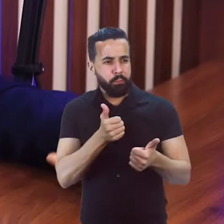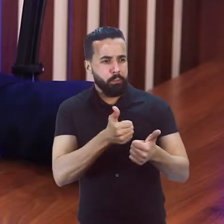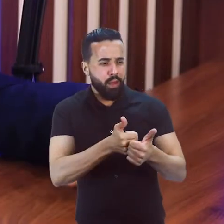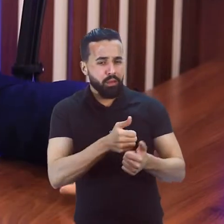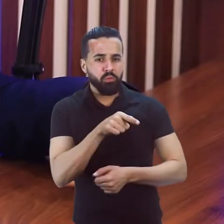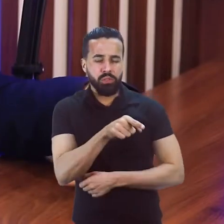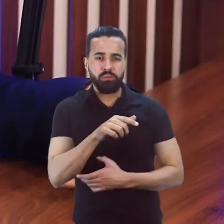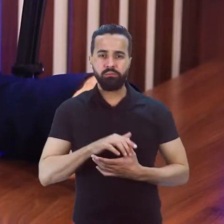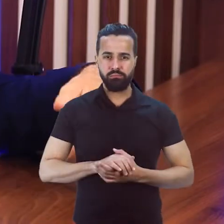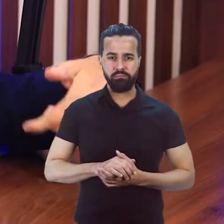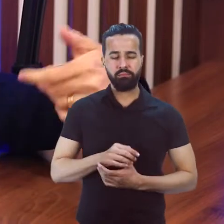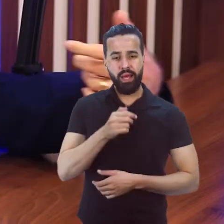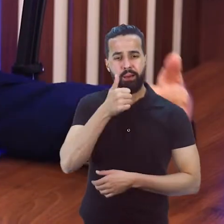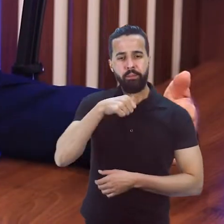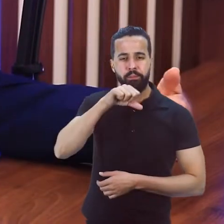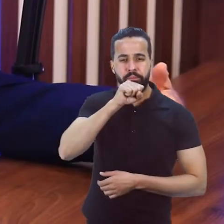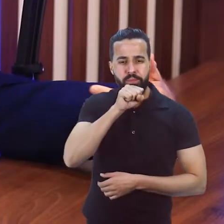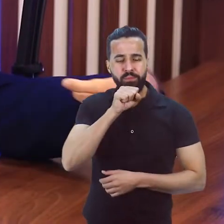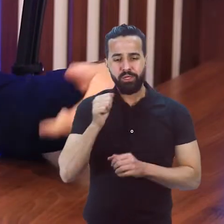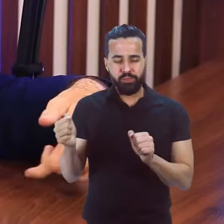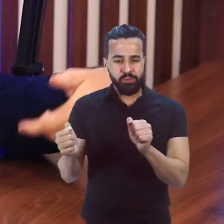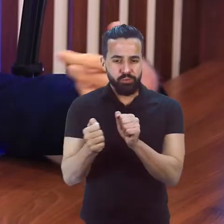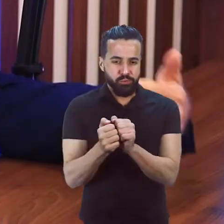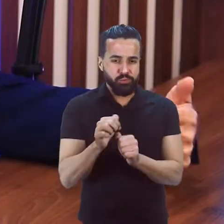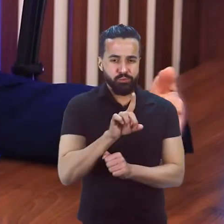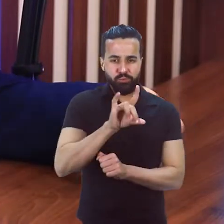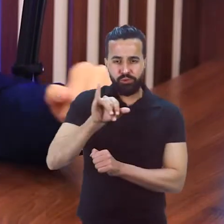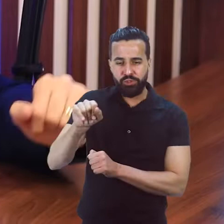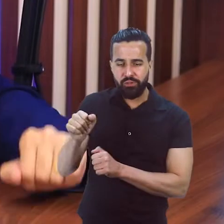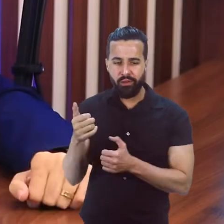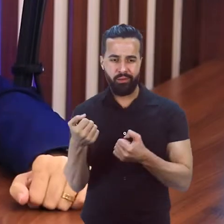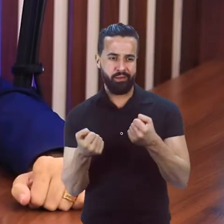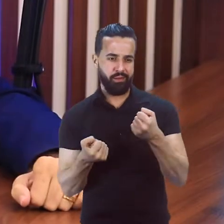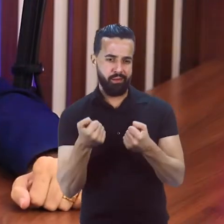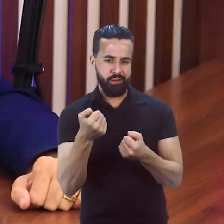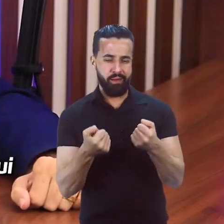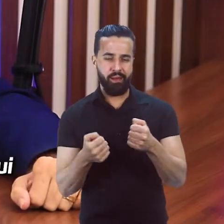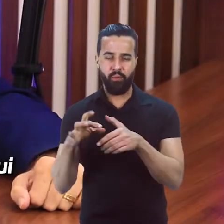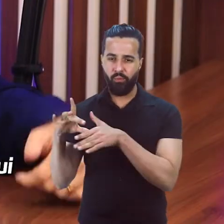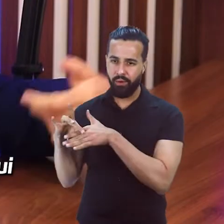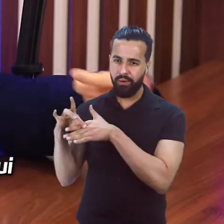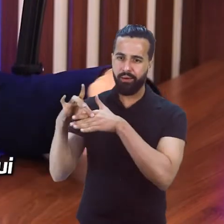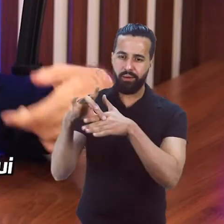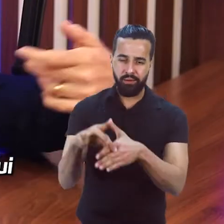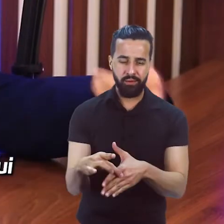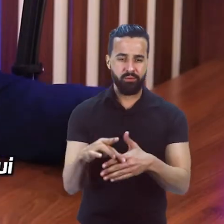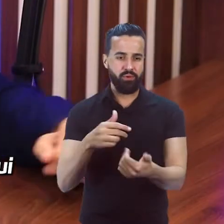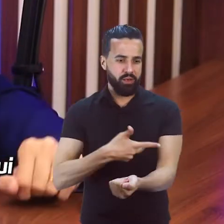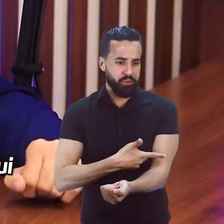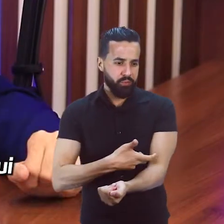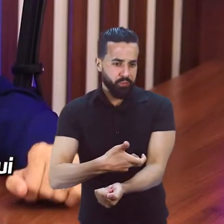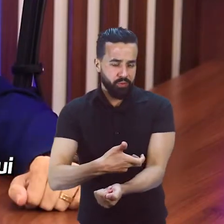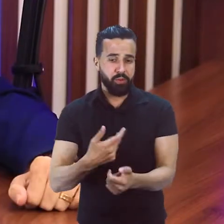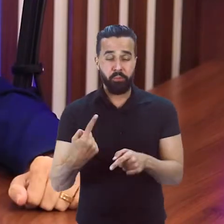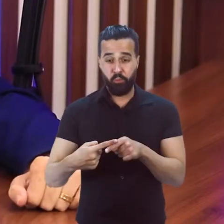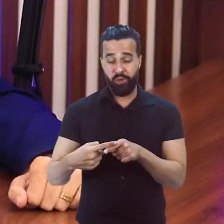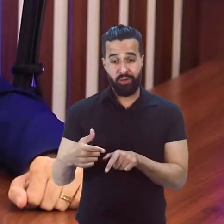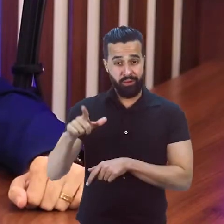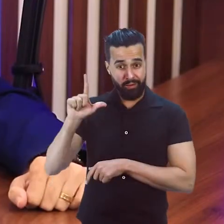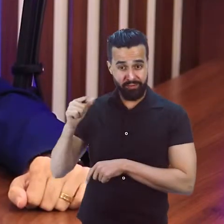E minha mãe estava aqui no dia. Nesse dia eu tive condição de pegar o carro da minha mãe para levar ela, porque até então eu ficava andando aqui, era de ônibus